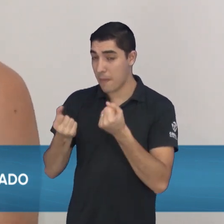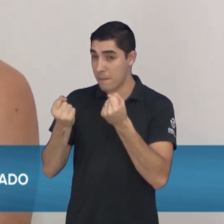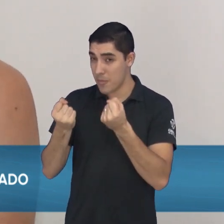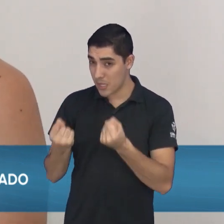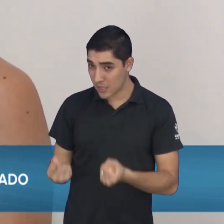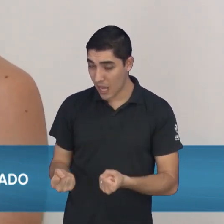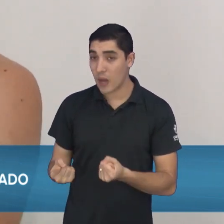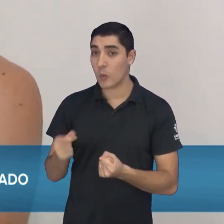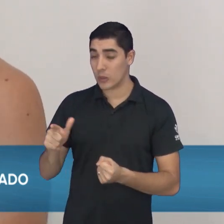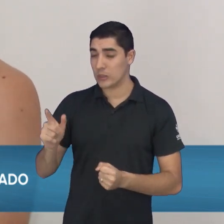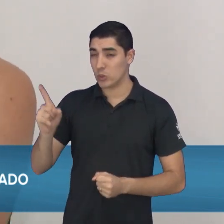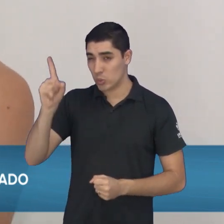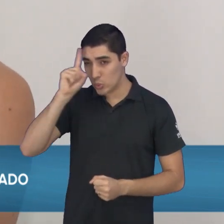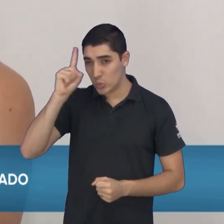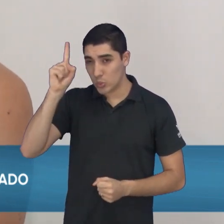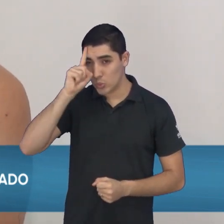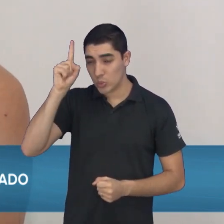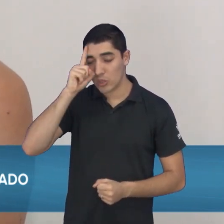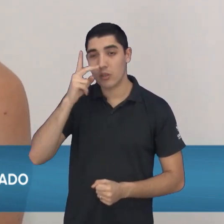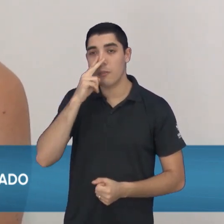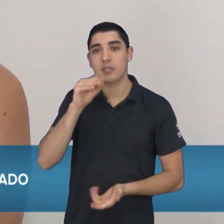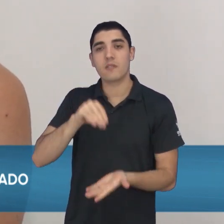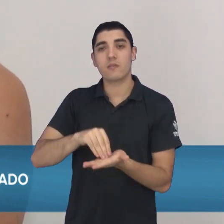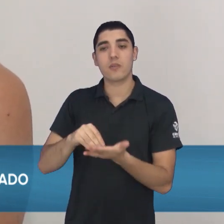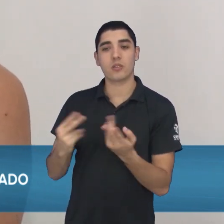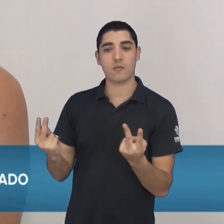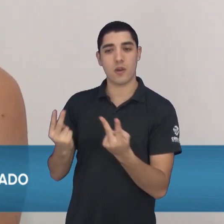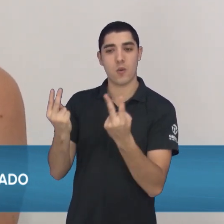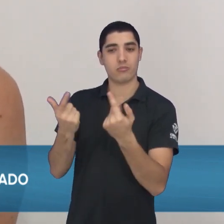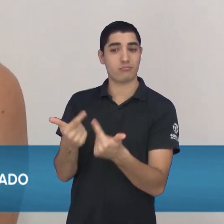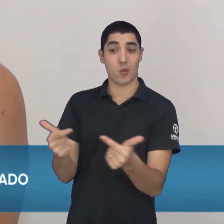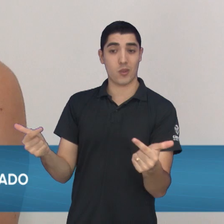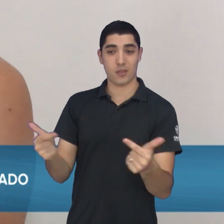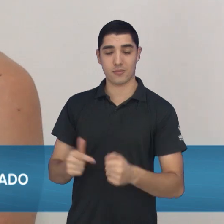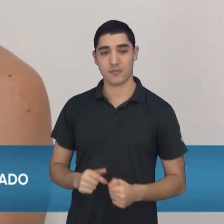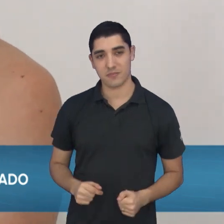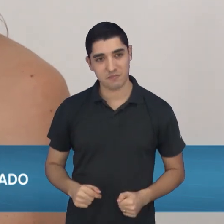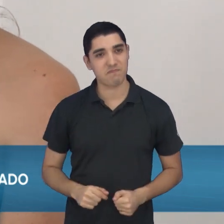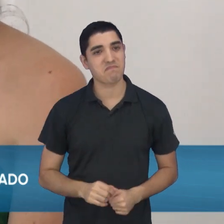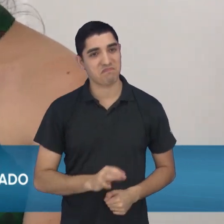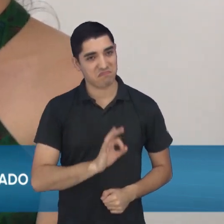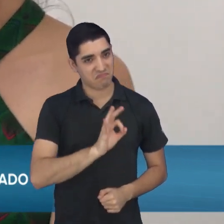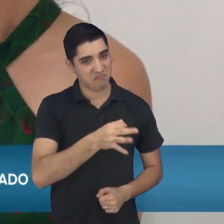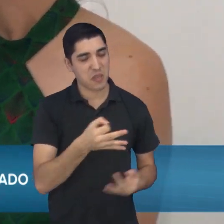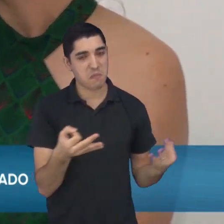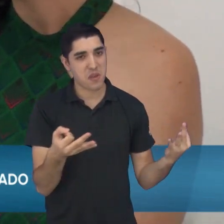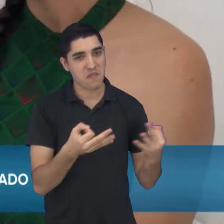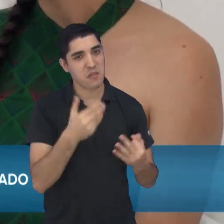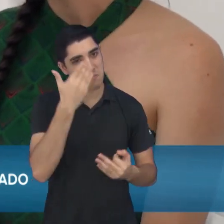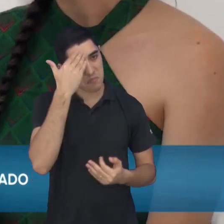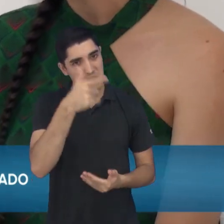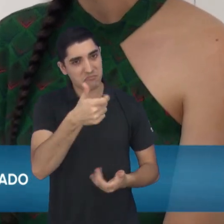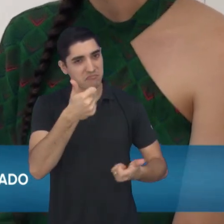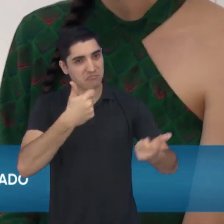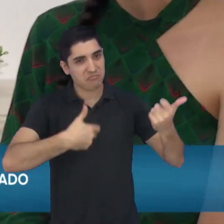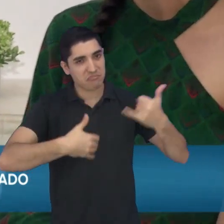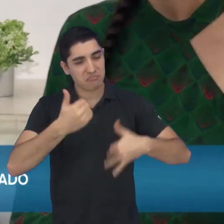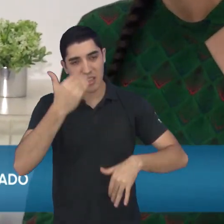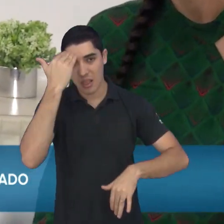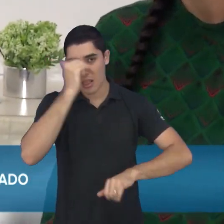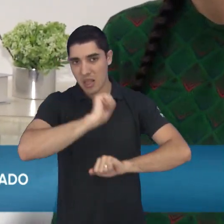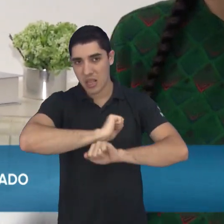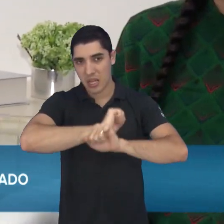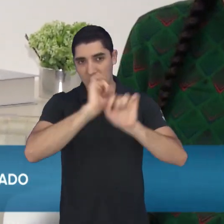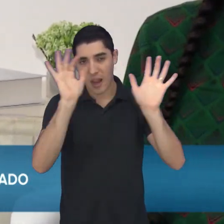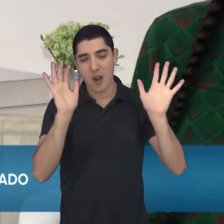que isso acaba não sendo valorizado também. Perfeito, Letícia. Muito obrigada pela sua colocação, esclareceu muito aqui